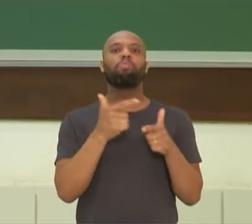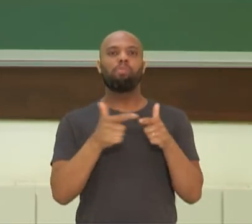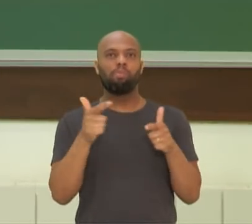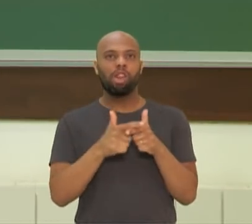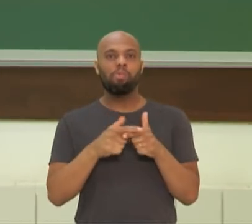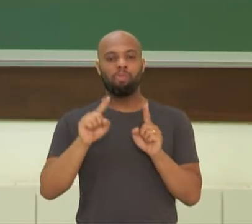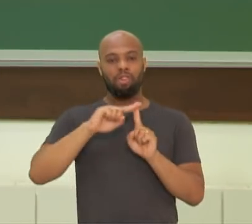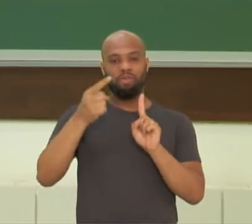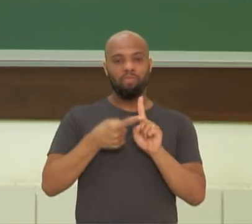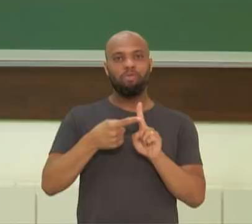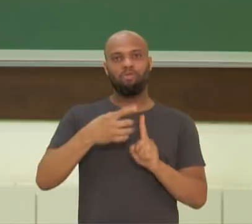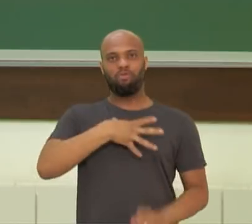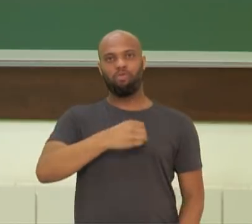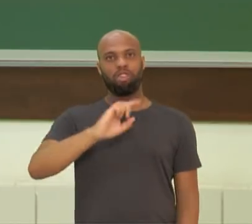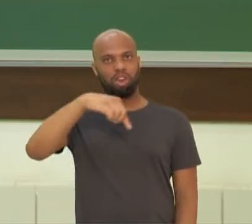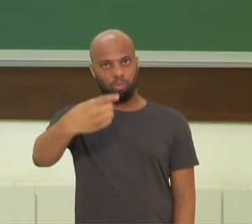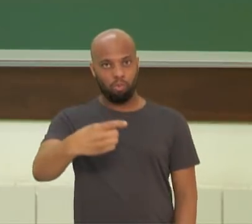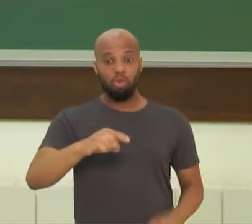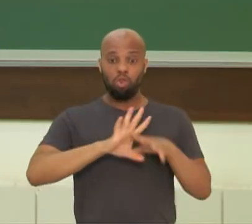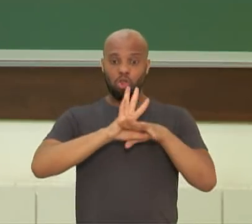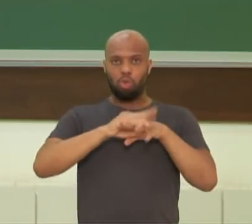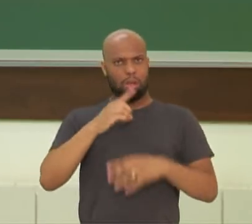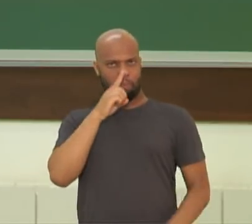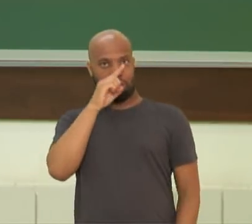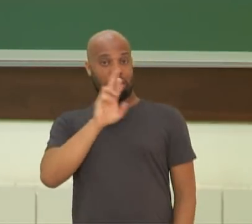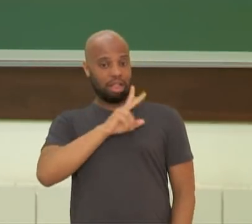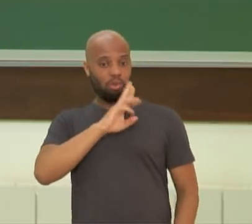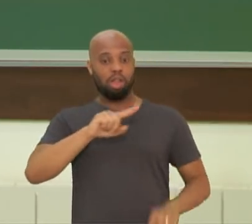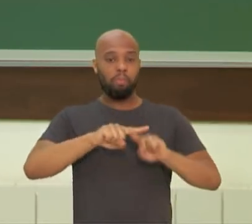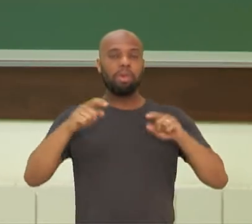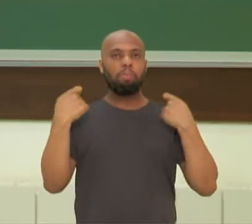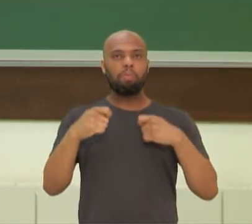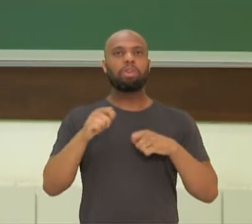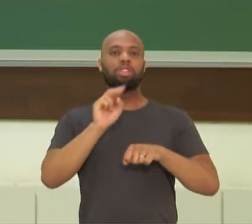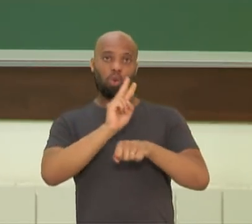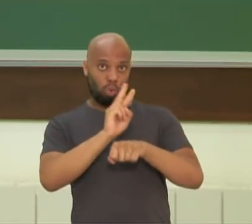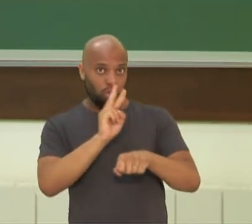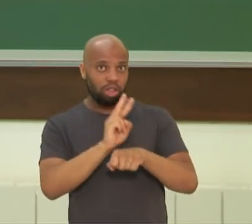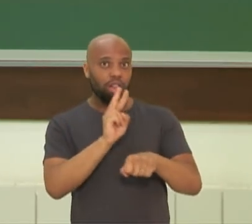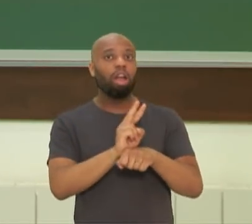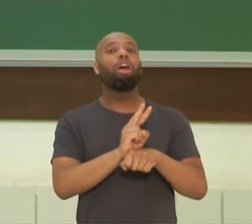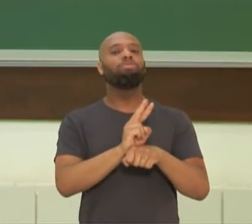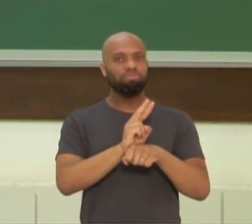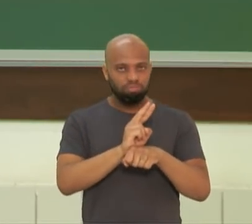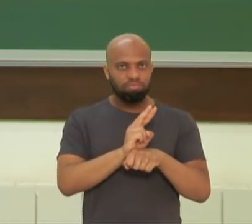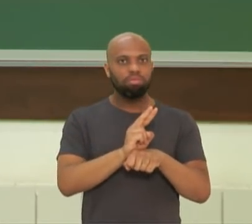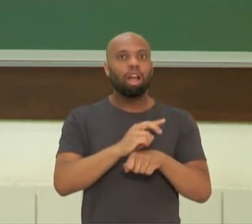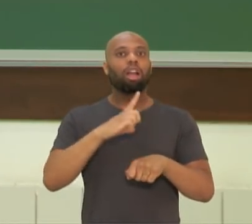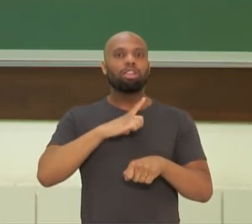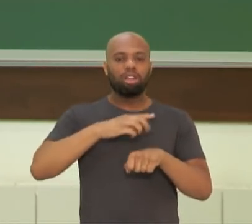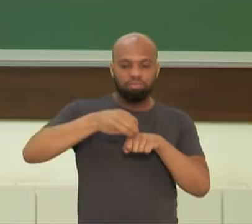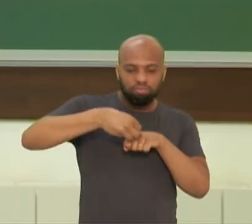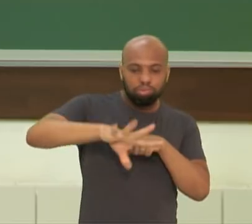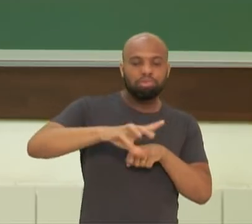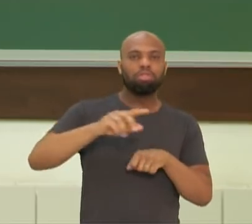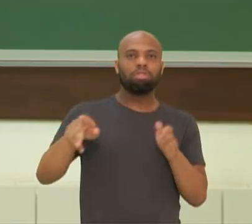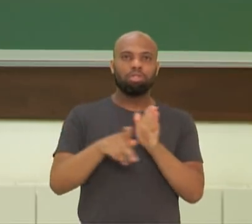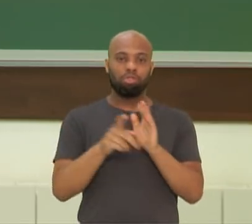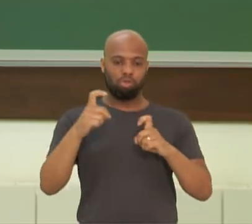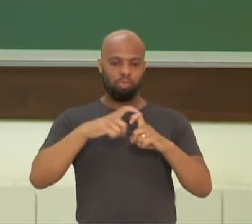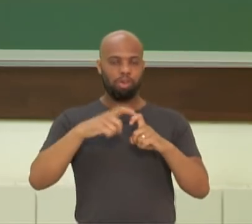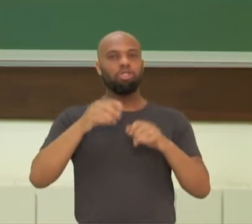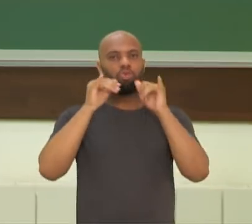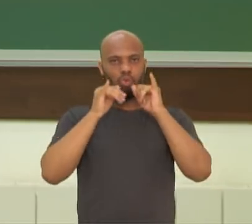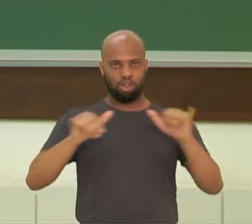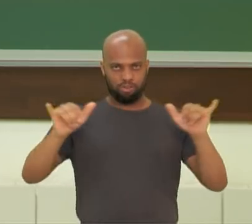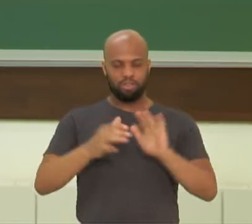é uma doença grave, desde que a pessoa cuide, né, e faça aí todo o processo orientado conforme o